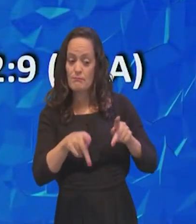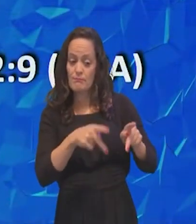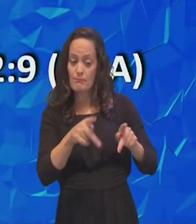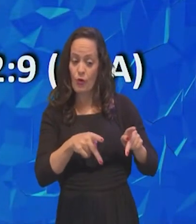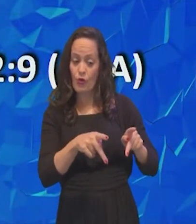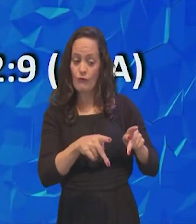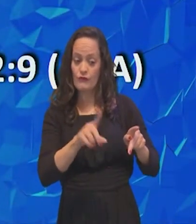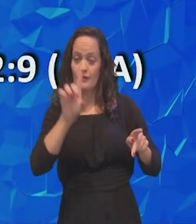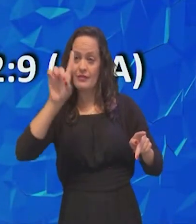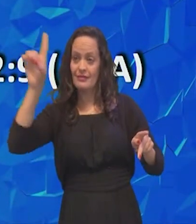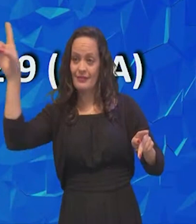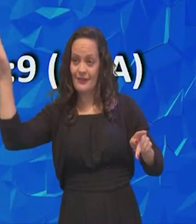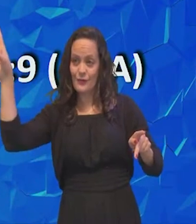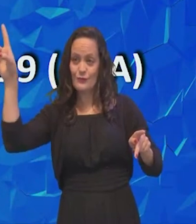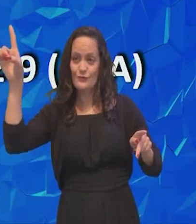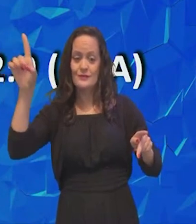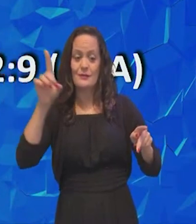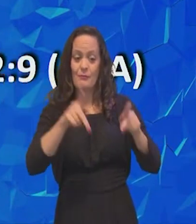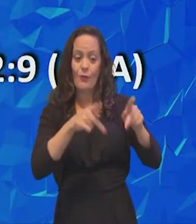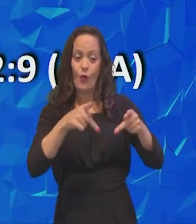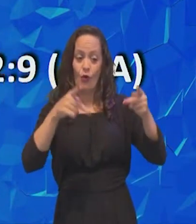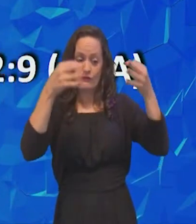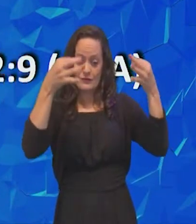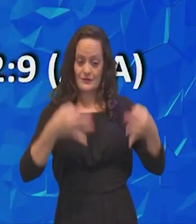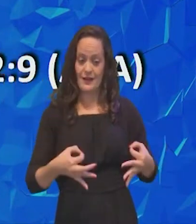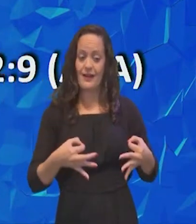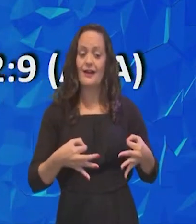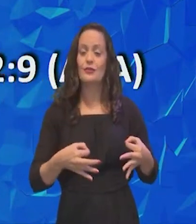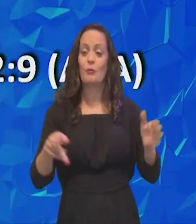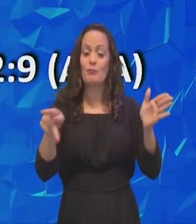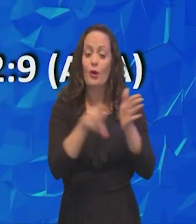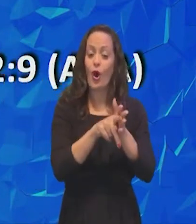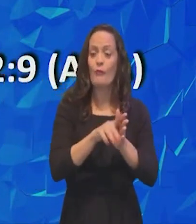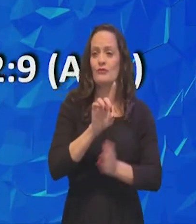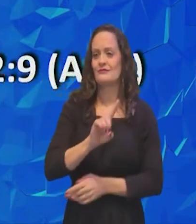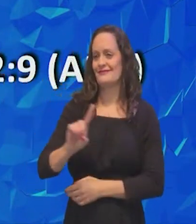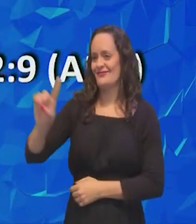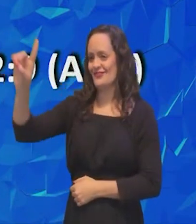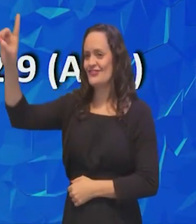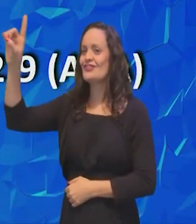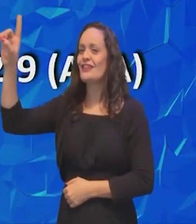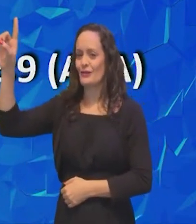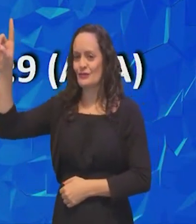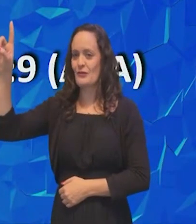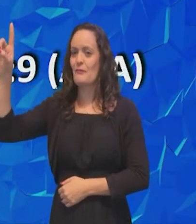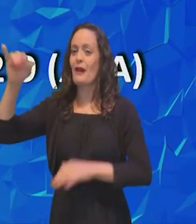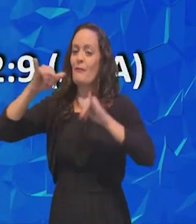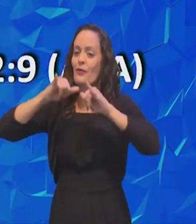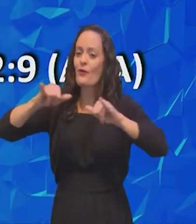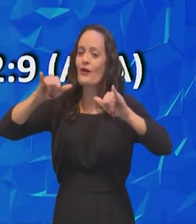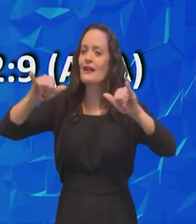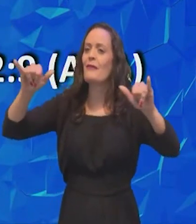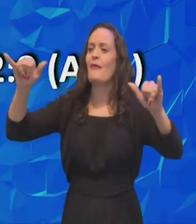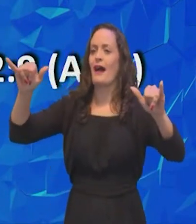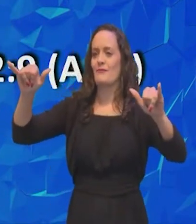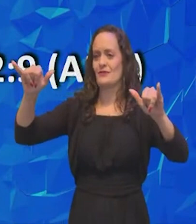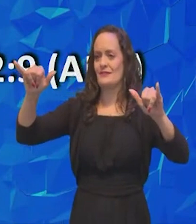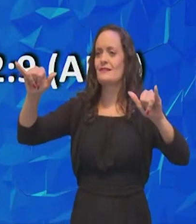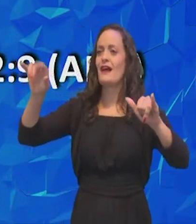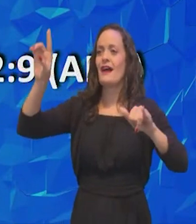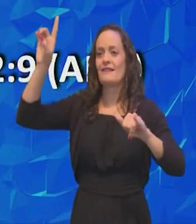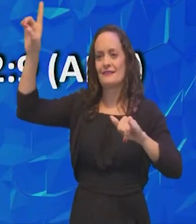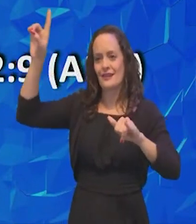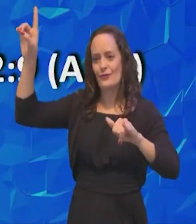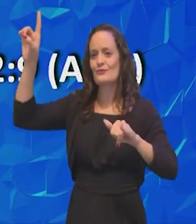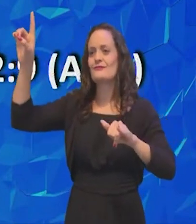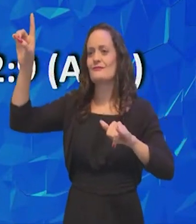sacerdócio real, nação santa, povo de propriedade exclusiva de Deus, a fim de proclamardes as virtudes daquele que vos chamou das